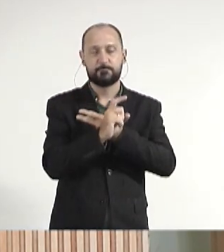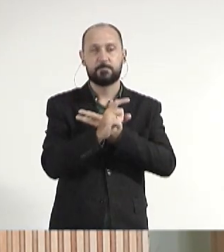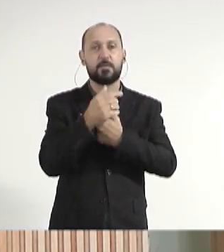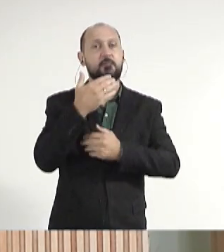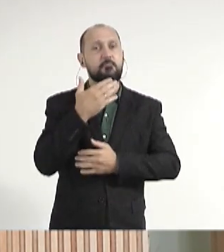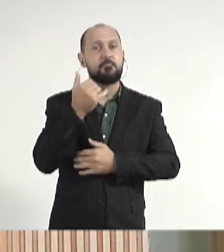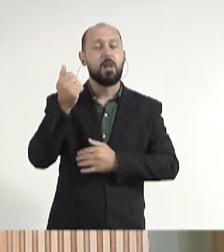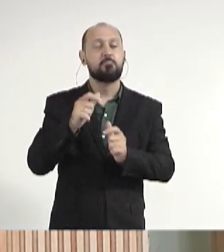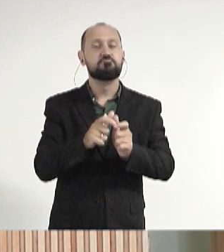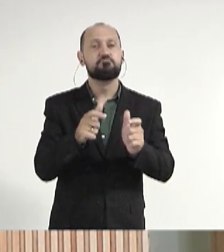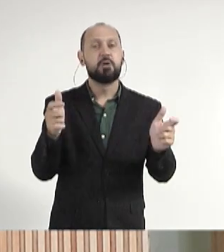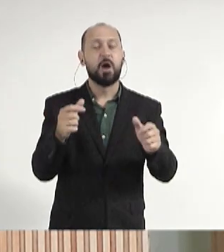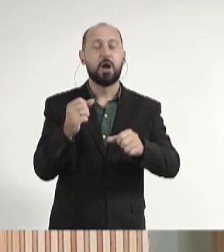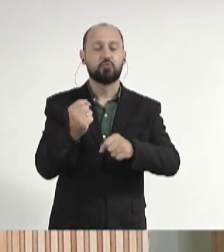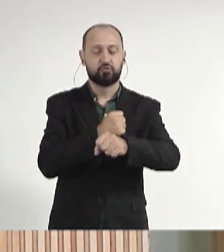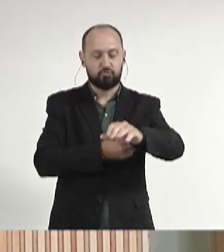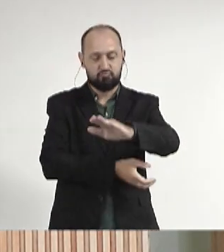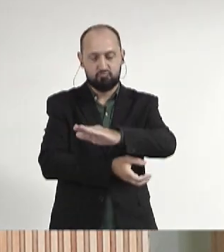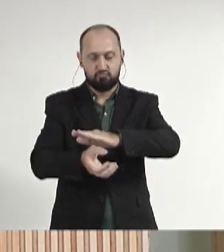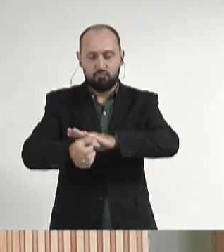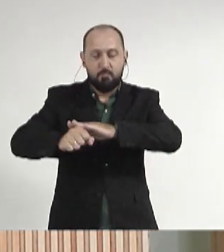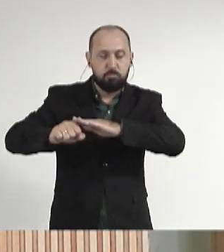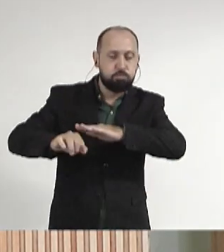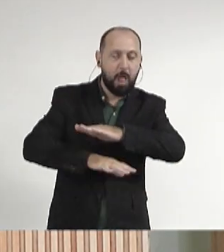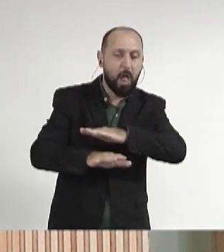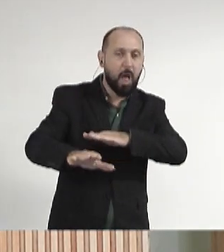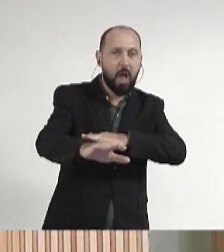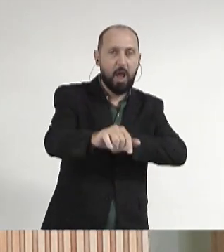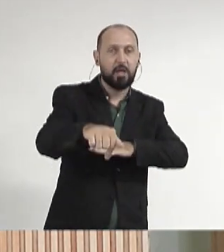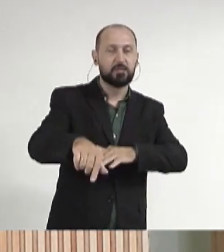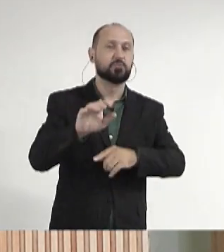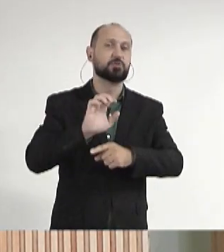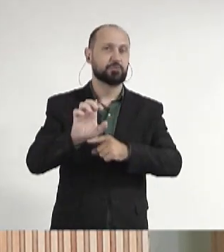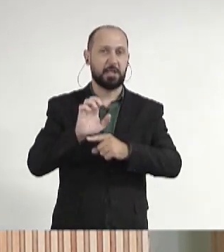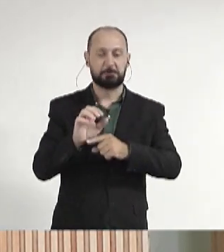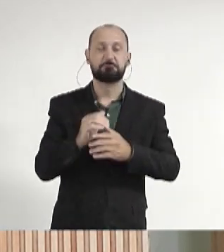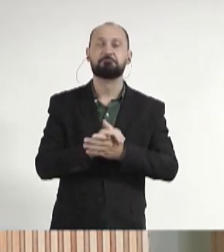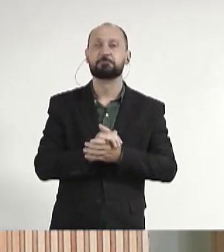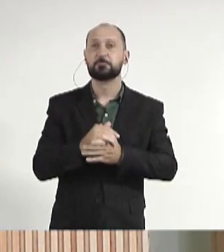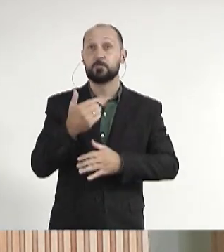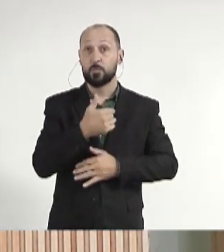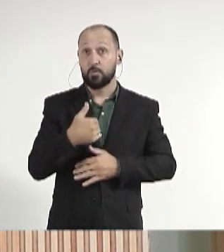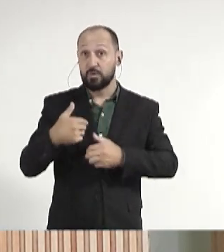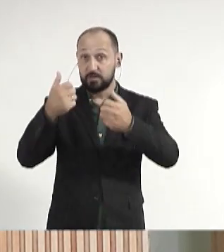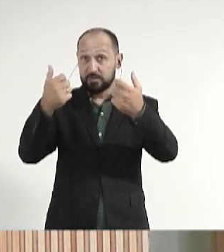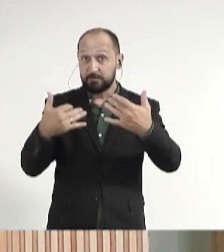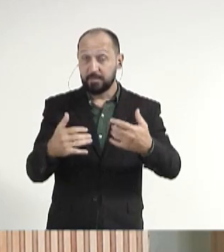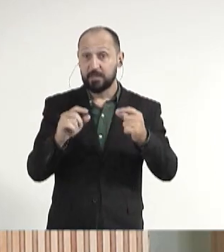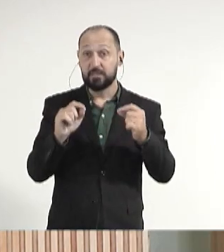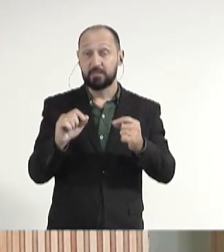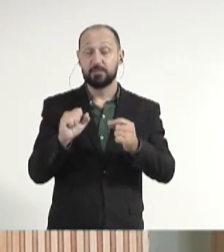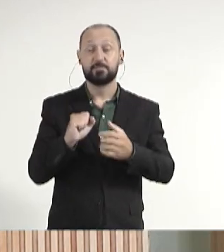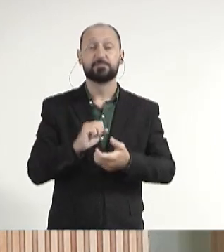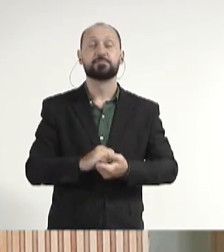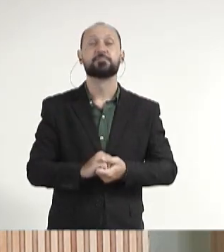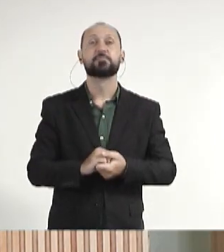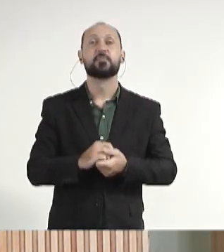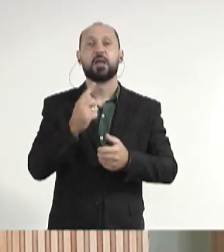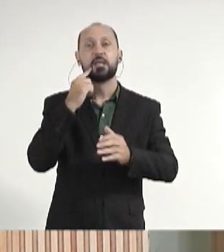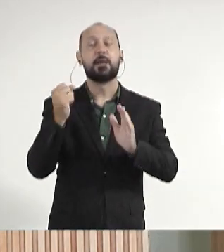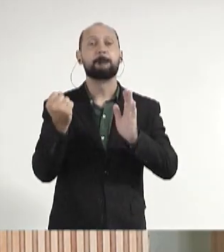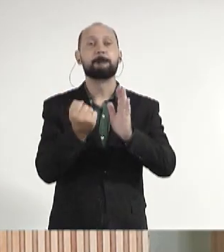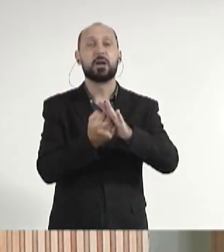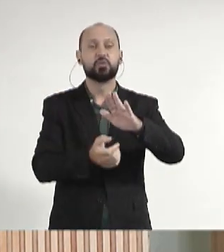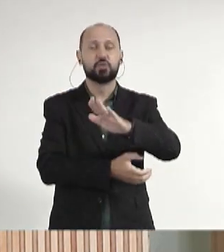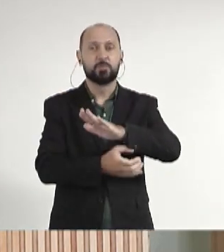em melhorias e ampliação dos serviços de saneamento básico aqui do Estado. Inclusive, o governo menciona o marco